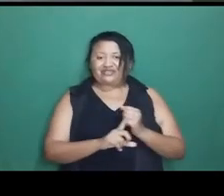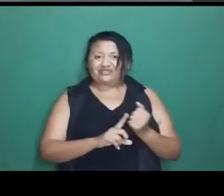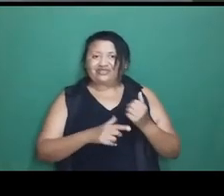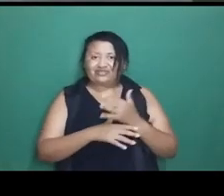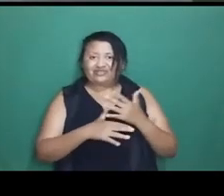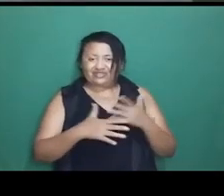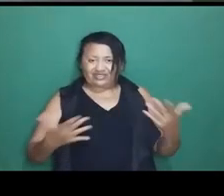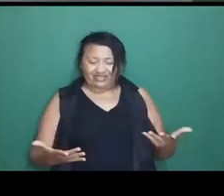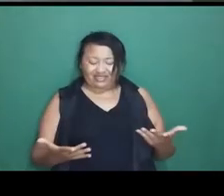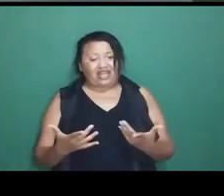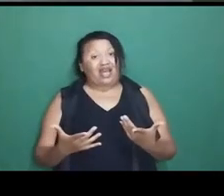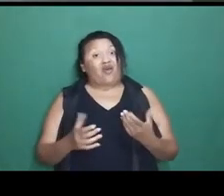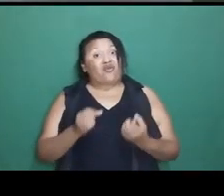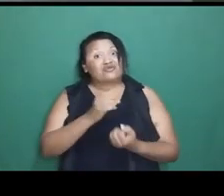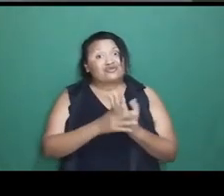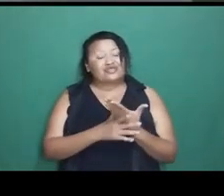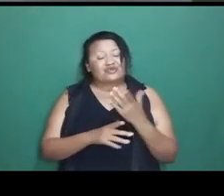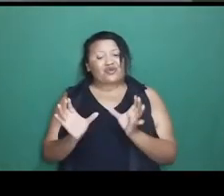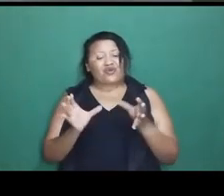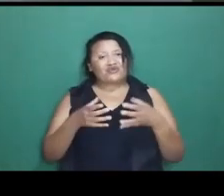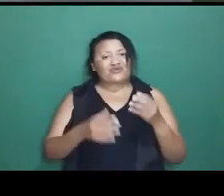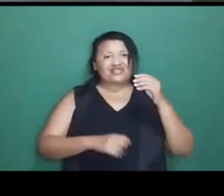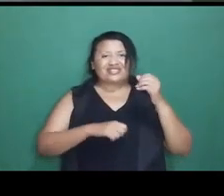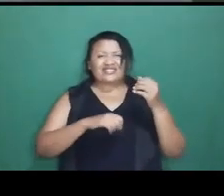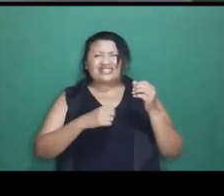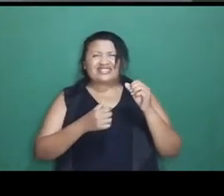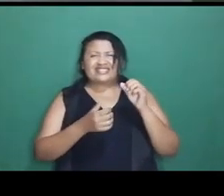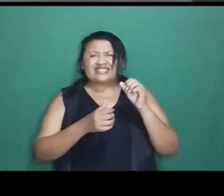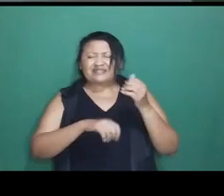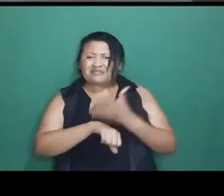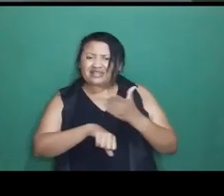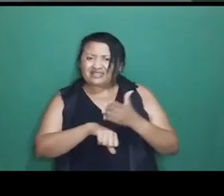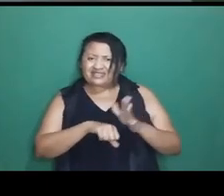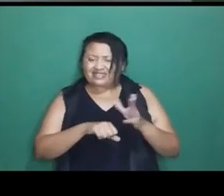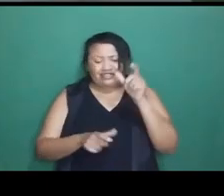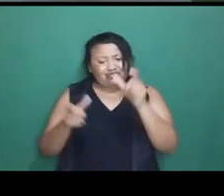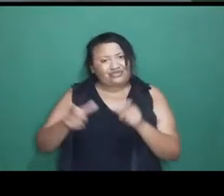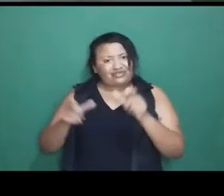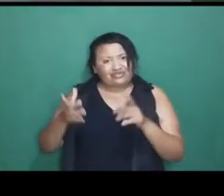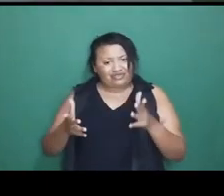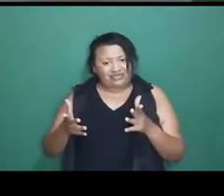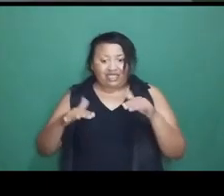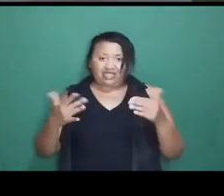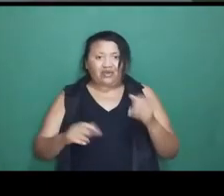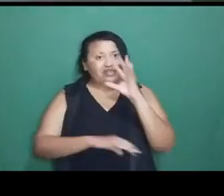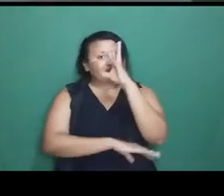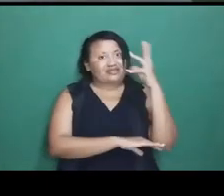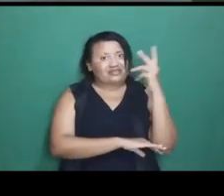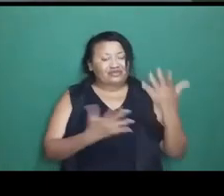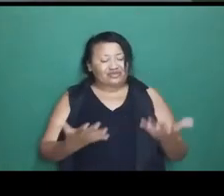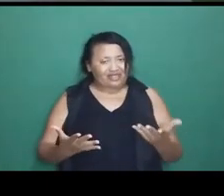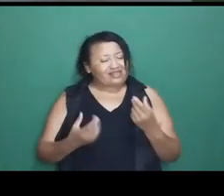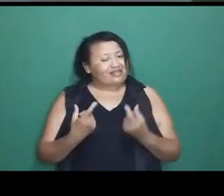pelo conjunto de atividades particulares do indivíduo sobretudo as de natureza Econômica essa separação